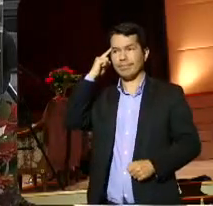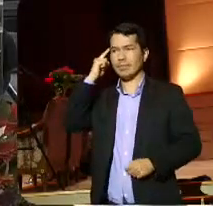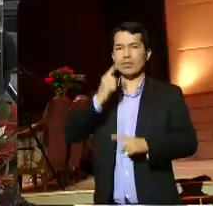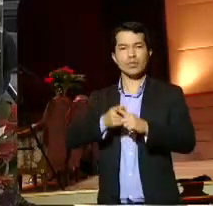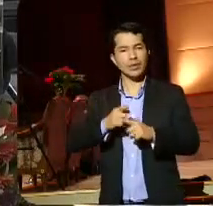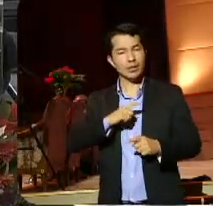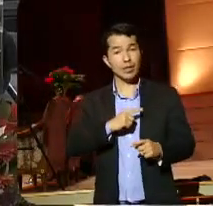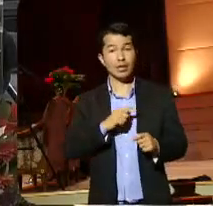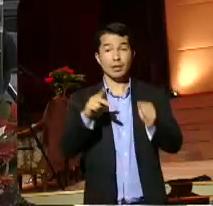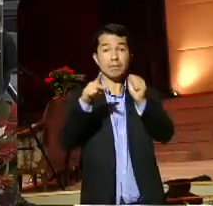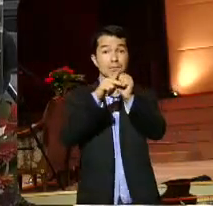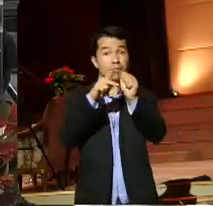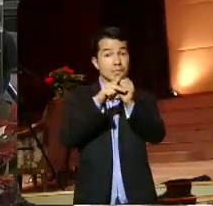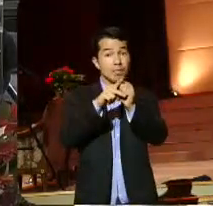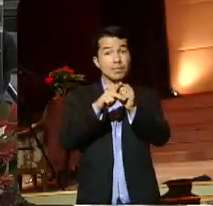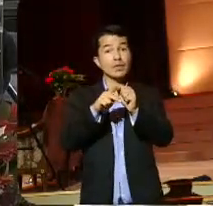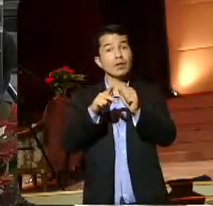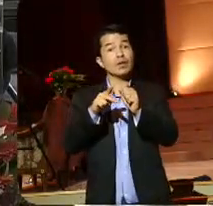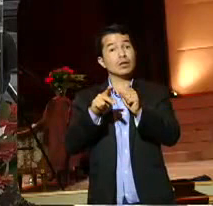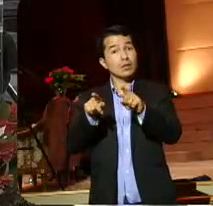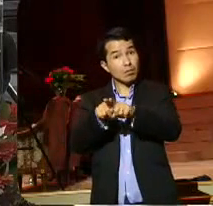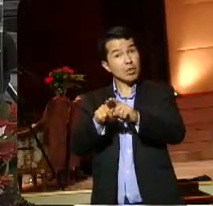converteres, apascenta